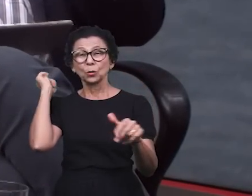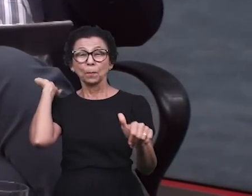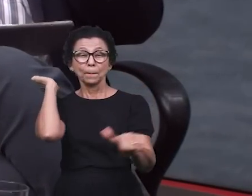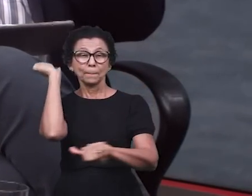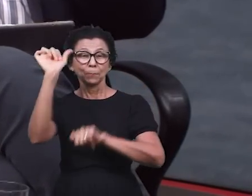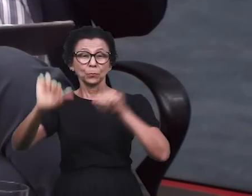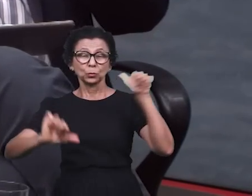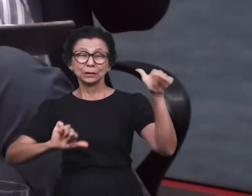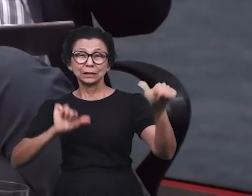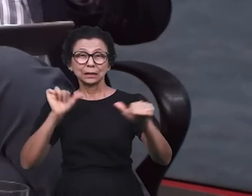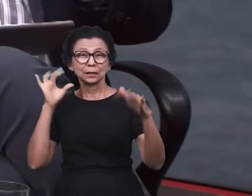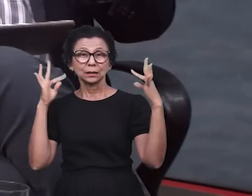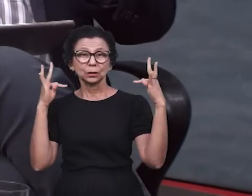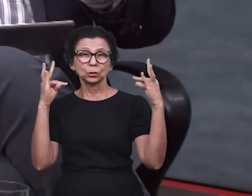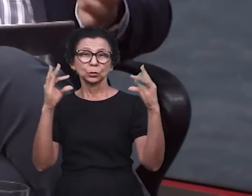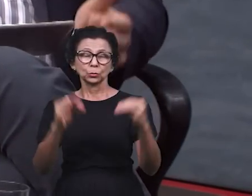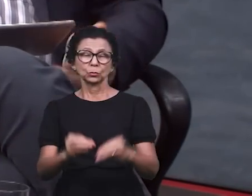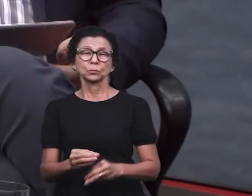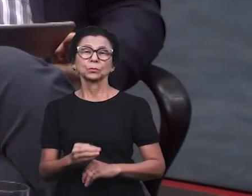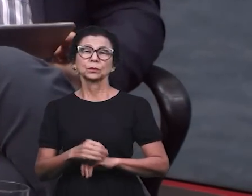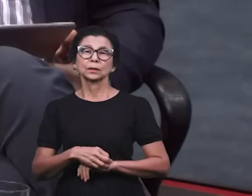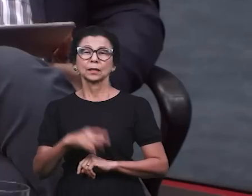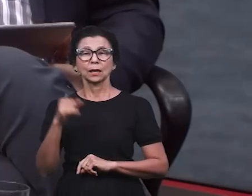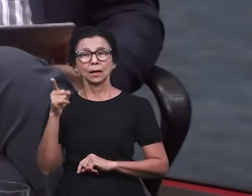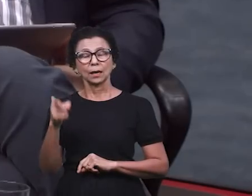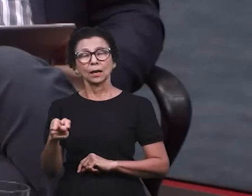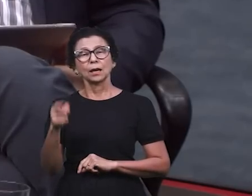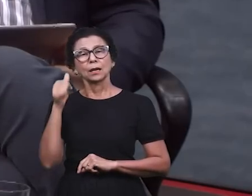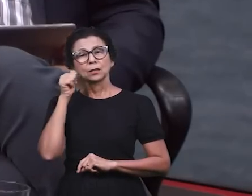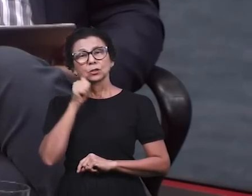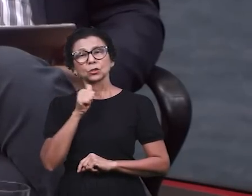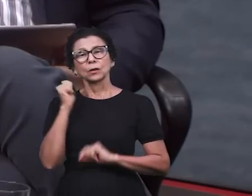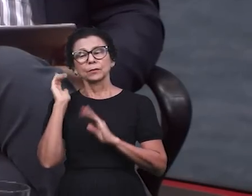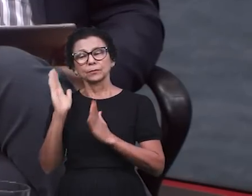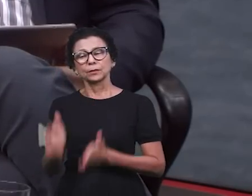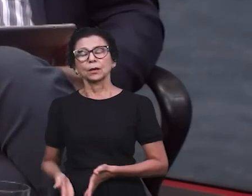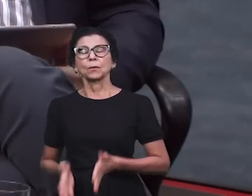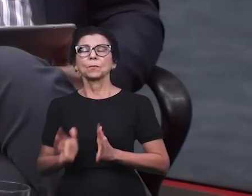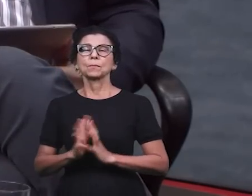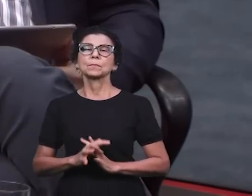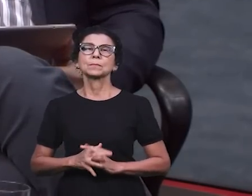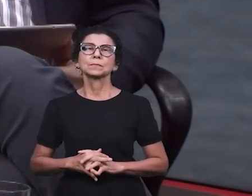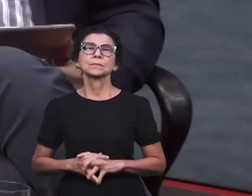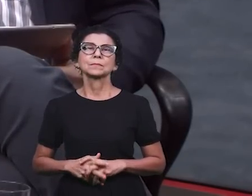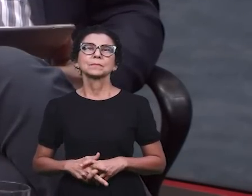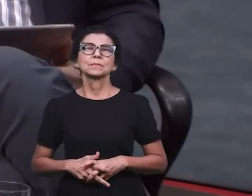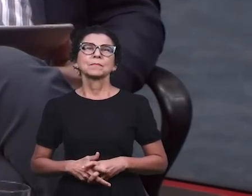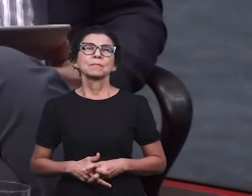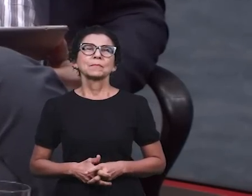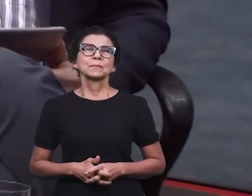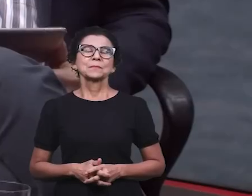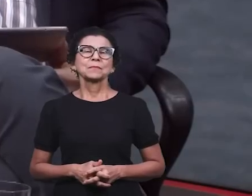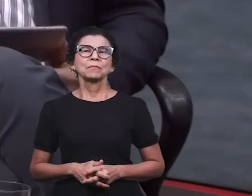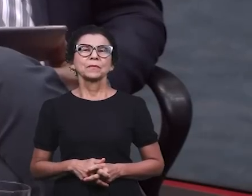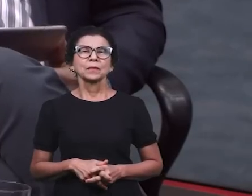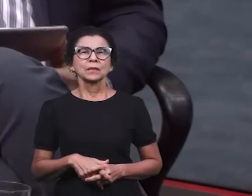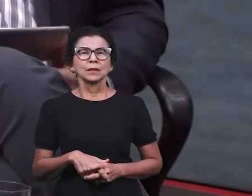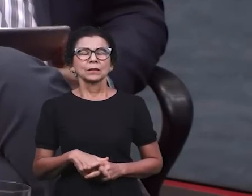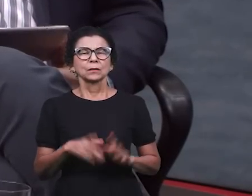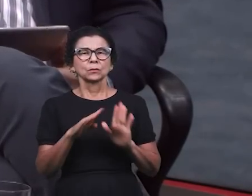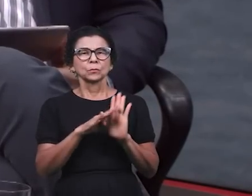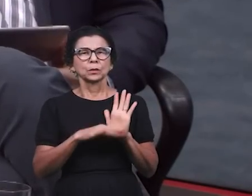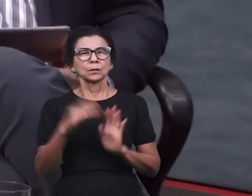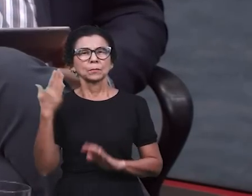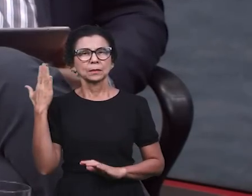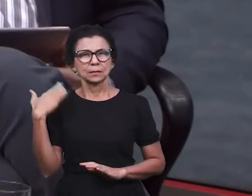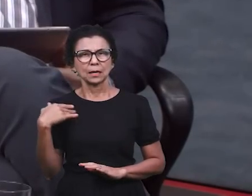em função da fidelidade de uma jovem. Por isso que no primeiro programa nós comentamos sobre